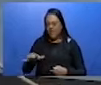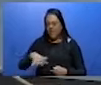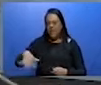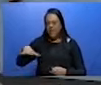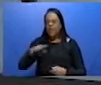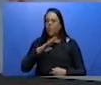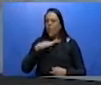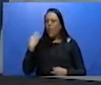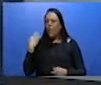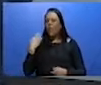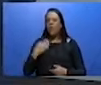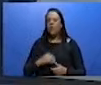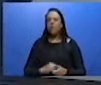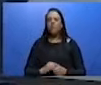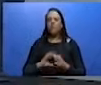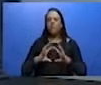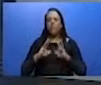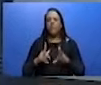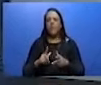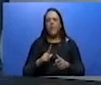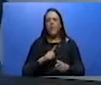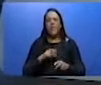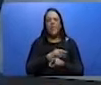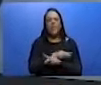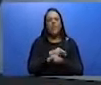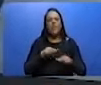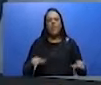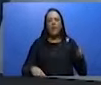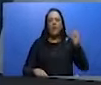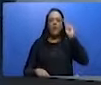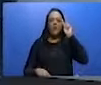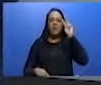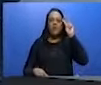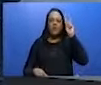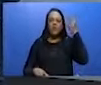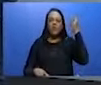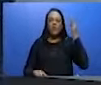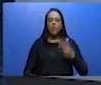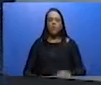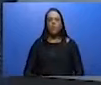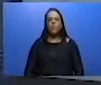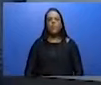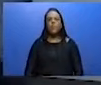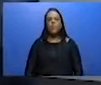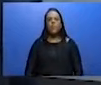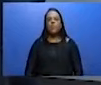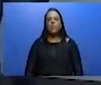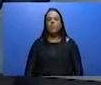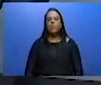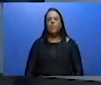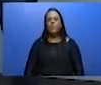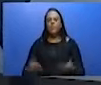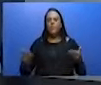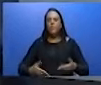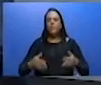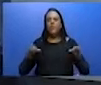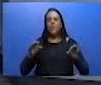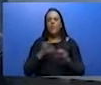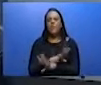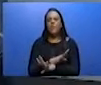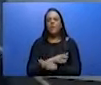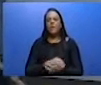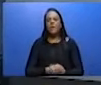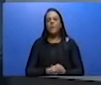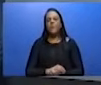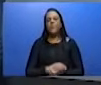covarde. Bom, tem muito mais história aí. Se a gente tiver tempo, a gente conta, tá? Então, ó, hoje se encerra aqui.